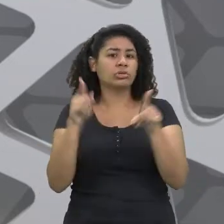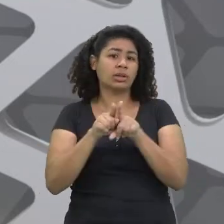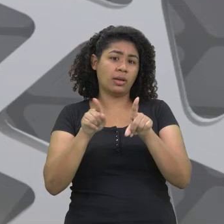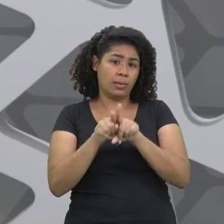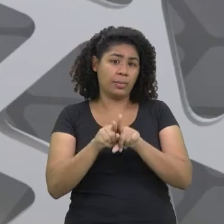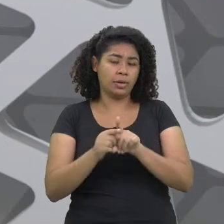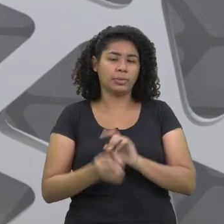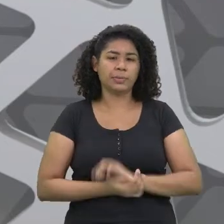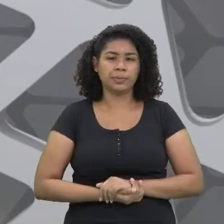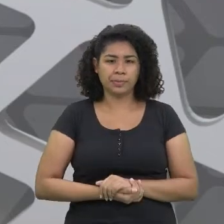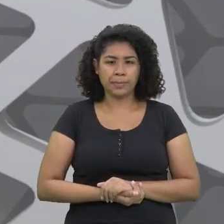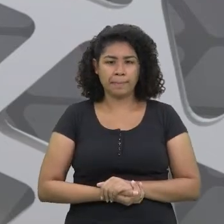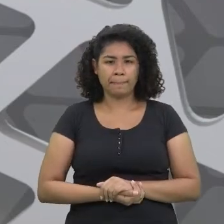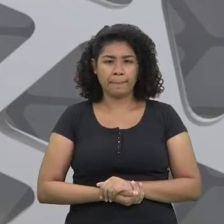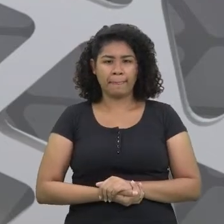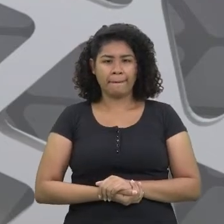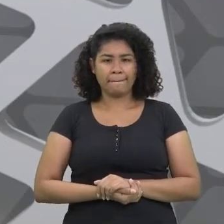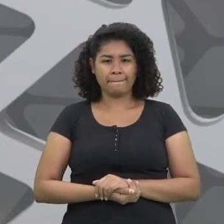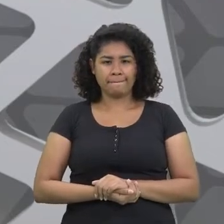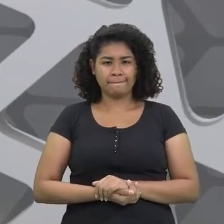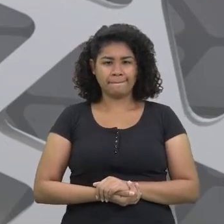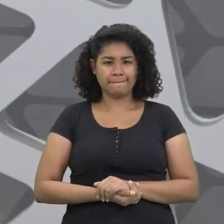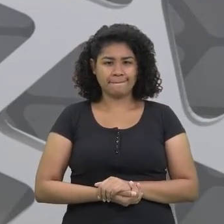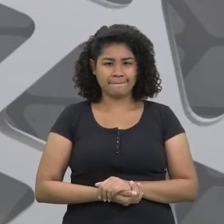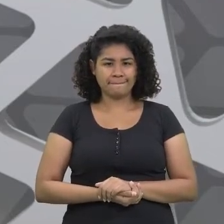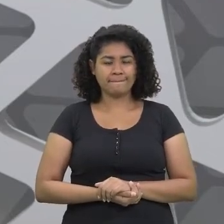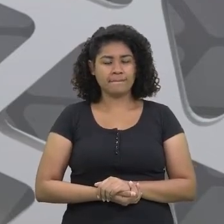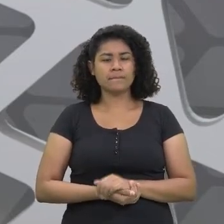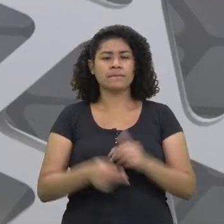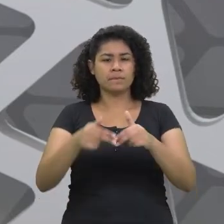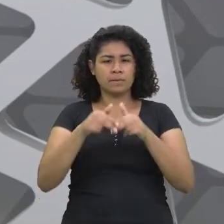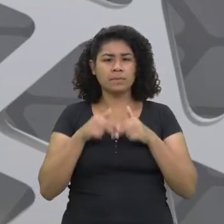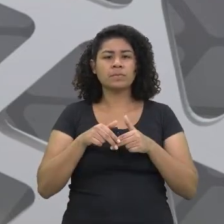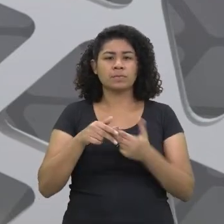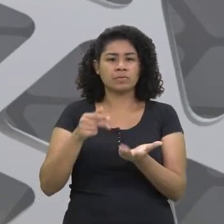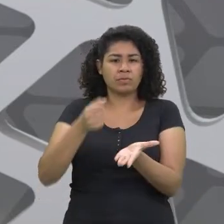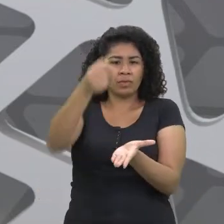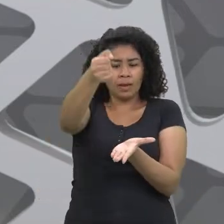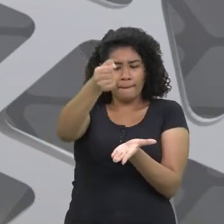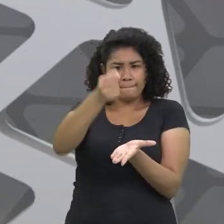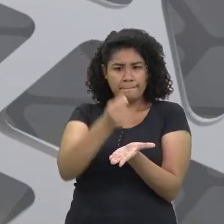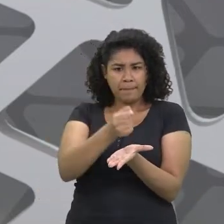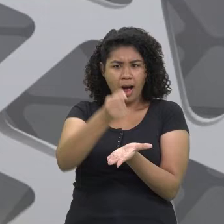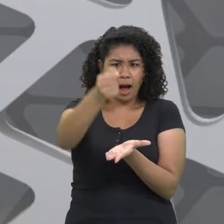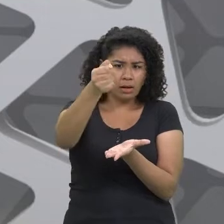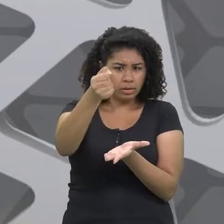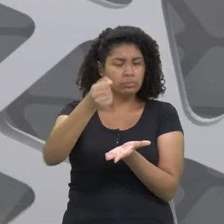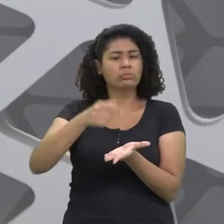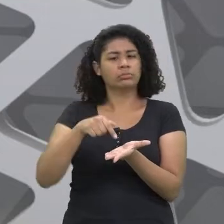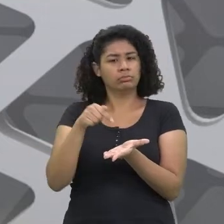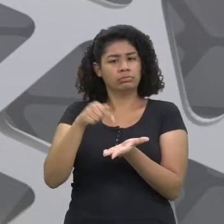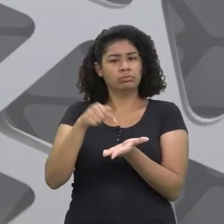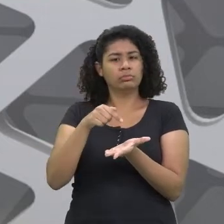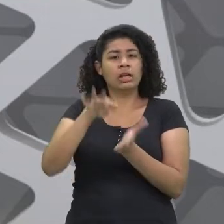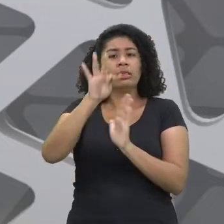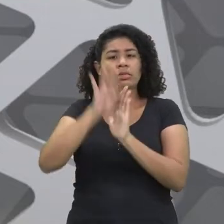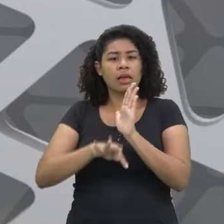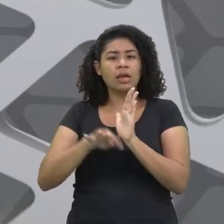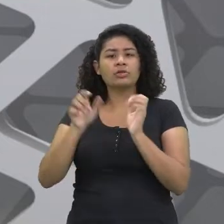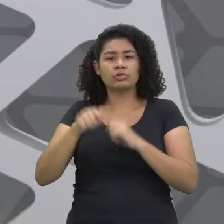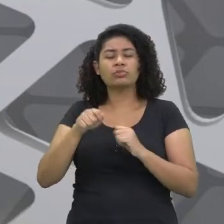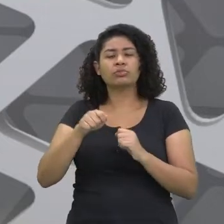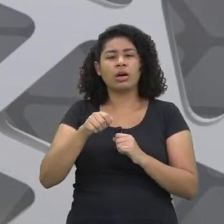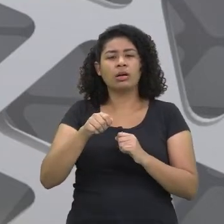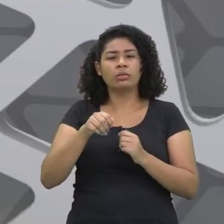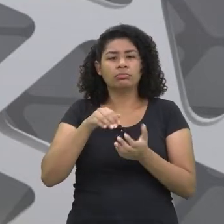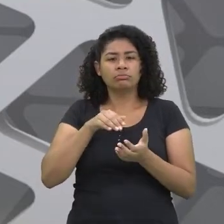Então isso também, com o desenvolvimento da prensa, né, da prensa mecânica ali para se reproduzir textos em maior